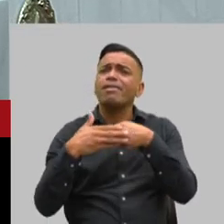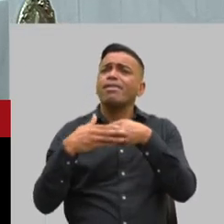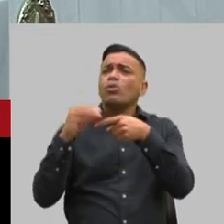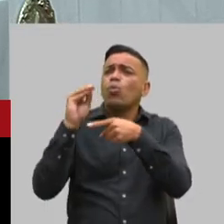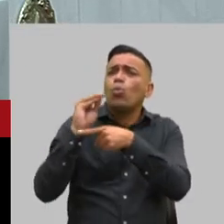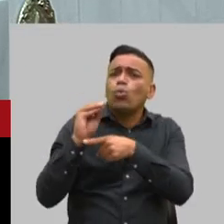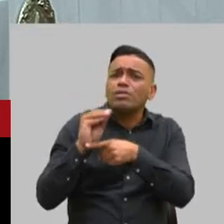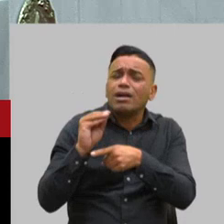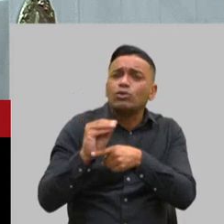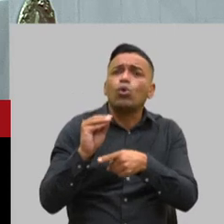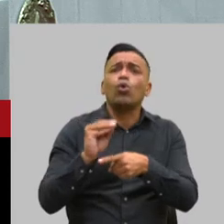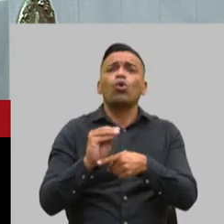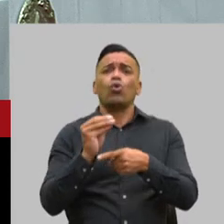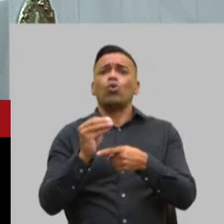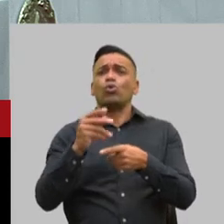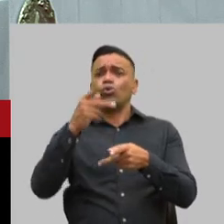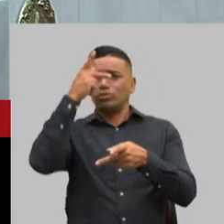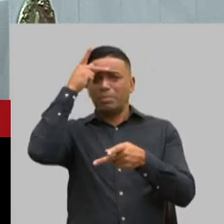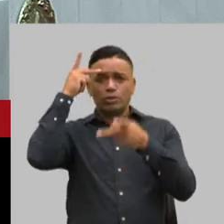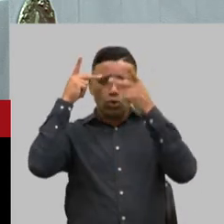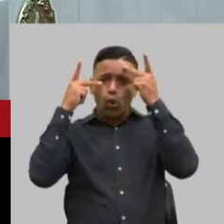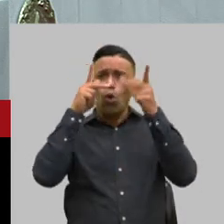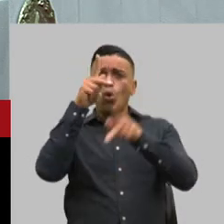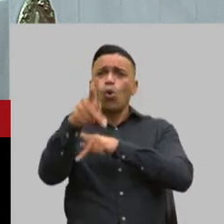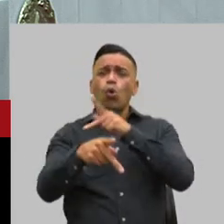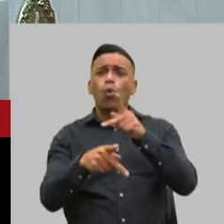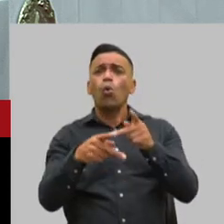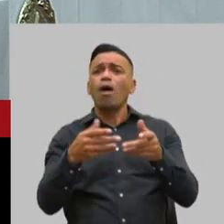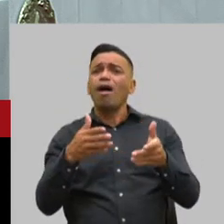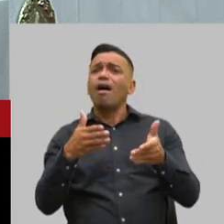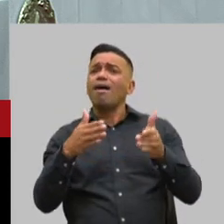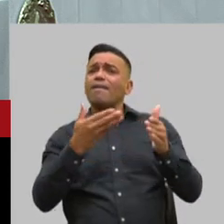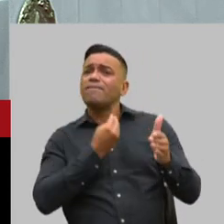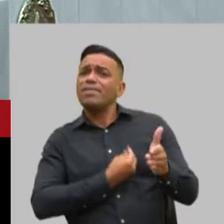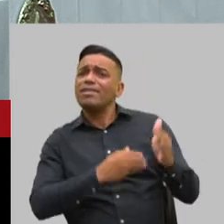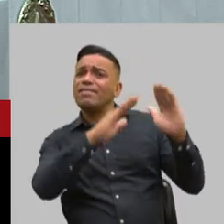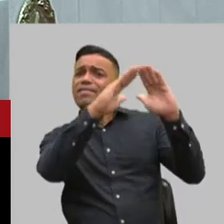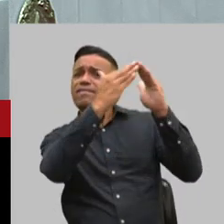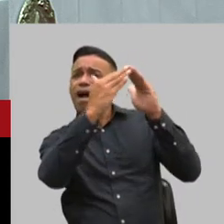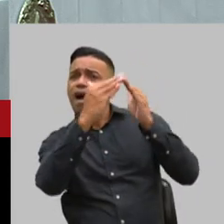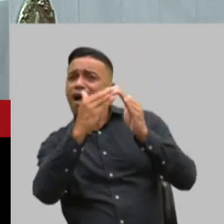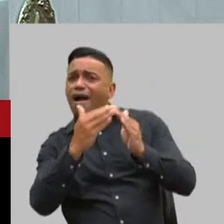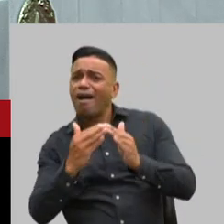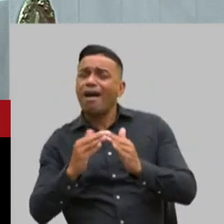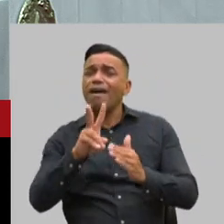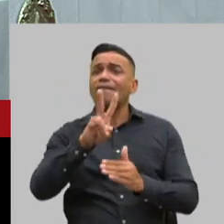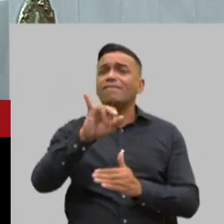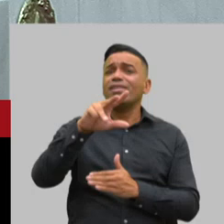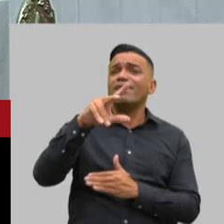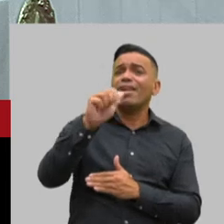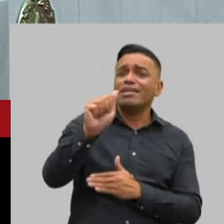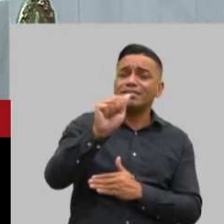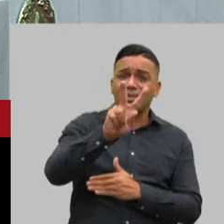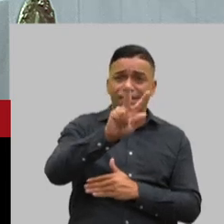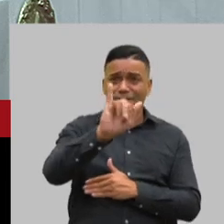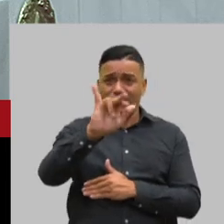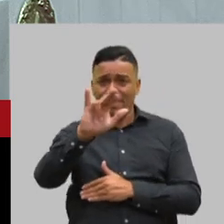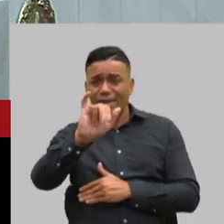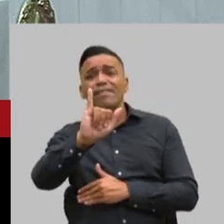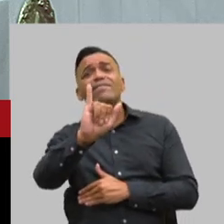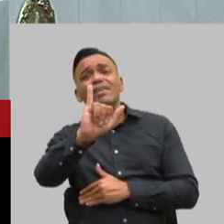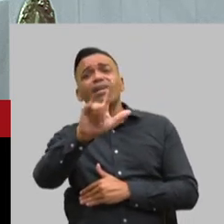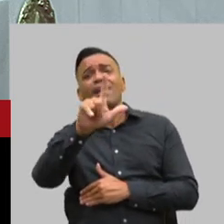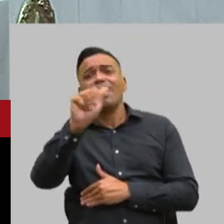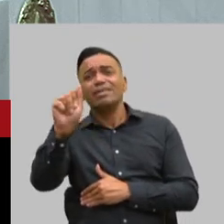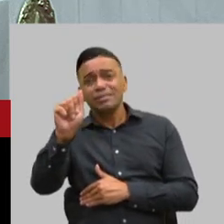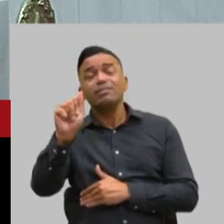e favelas. Inclusive, parte do trabalho arquidiocesano dele foi dedicado às vilas e favelas. E é de lá que eu